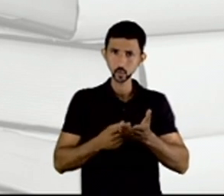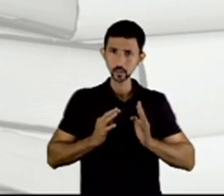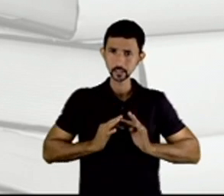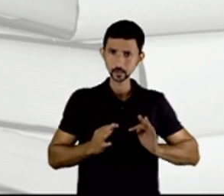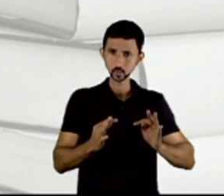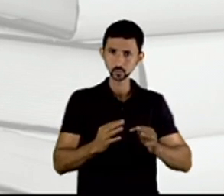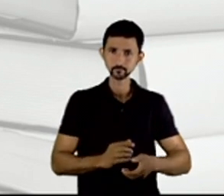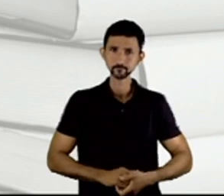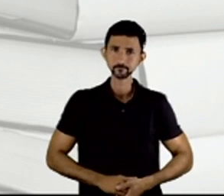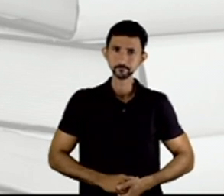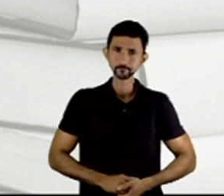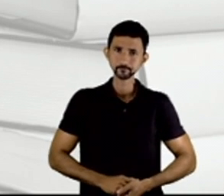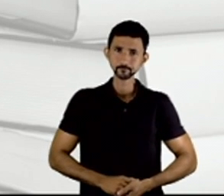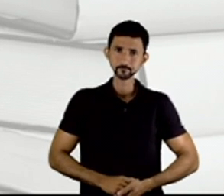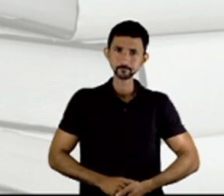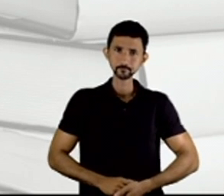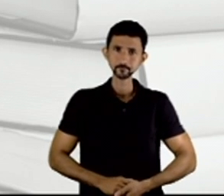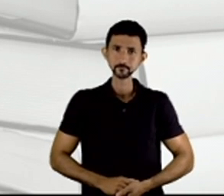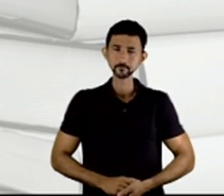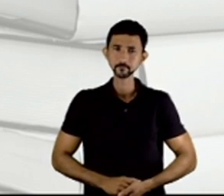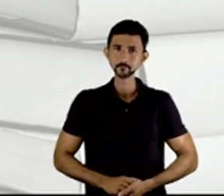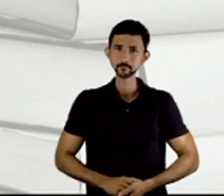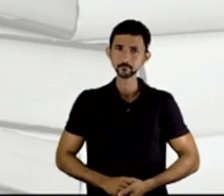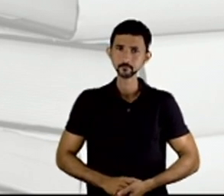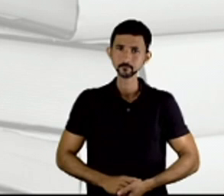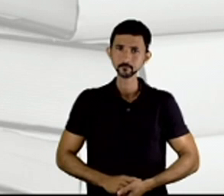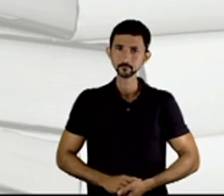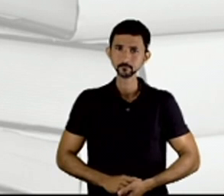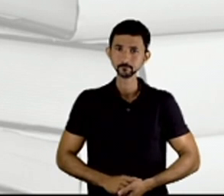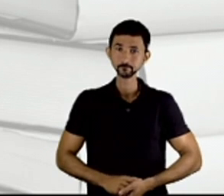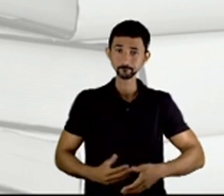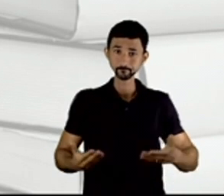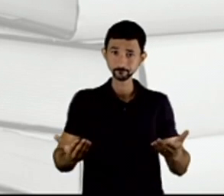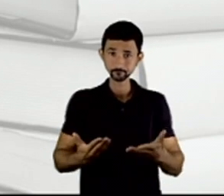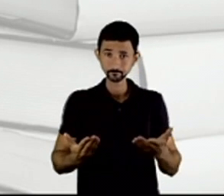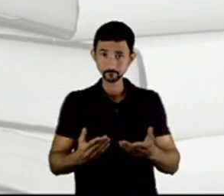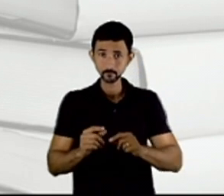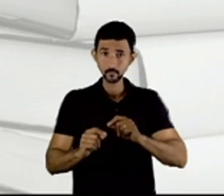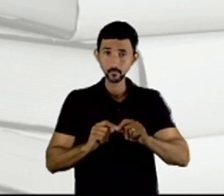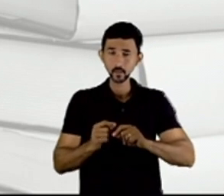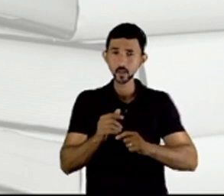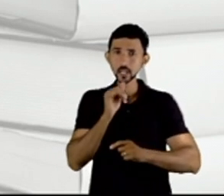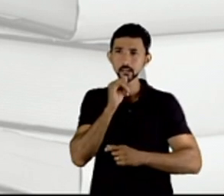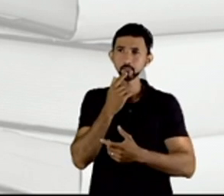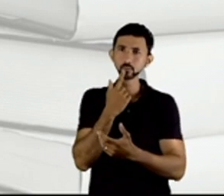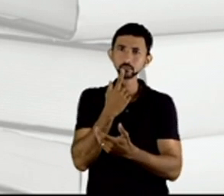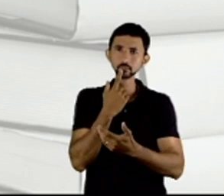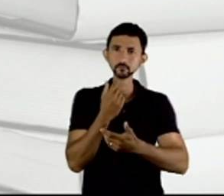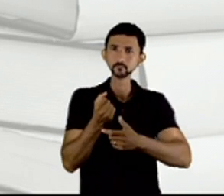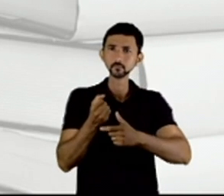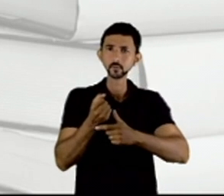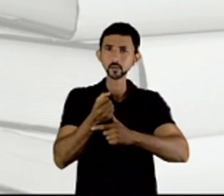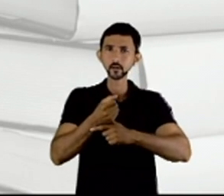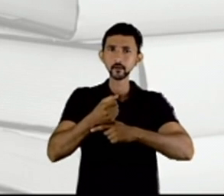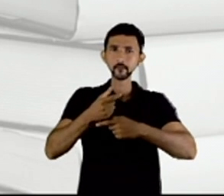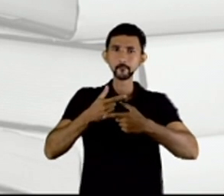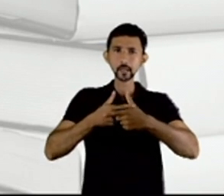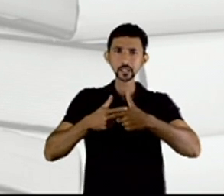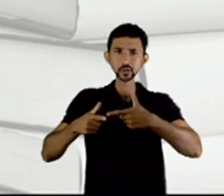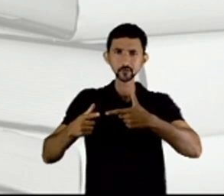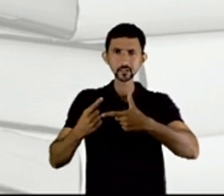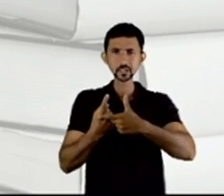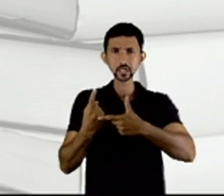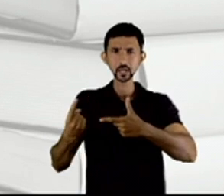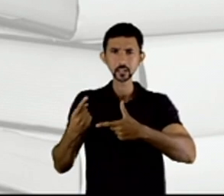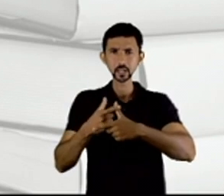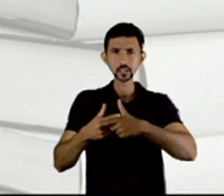tecnologia, certo? Então, nesse caso, para você dividir cada